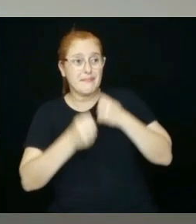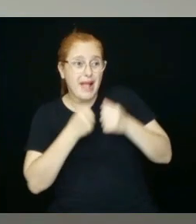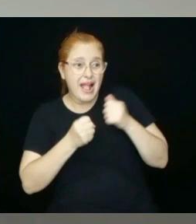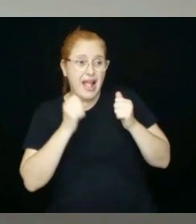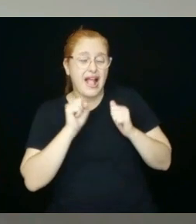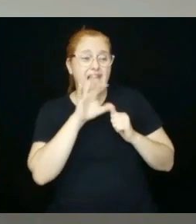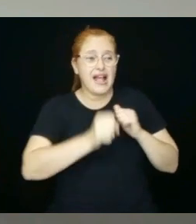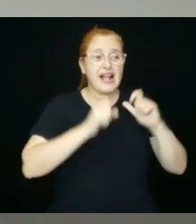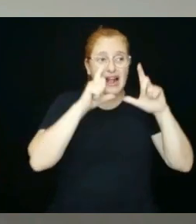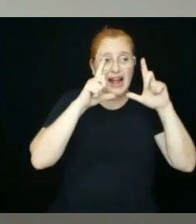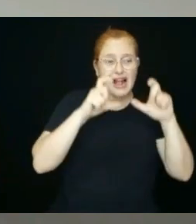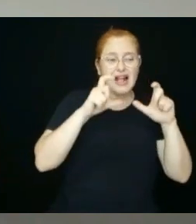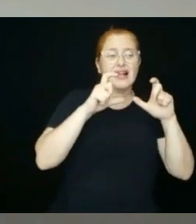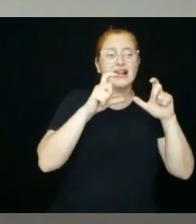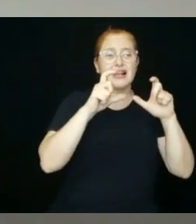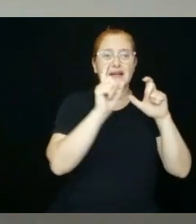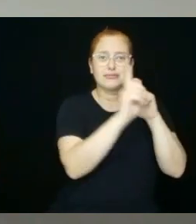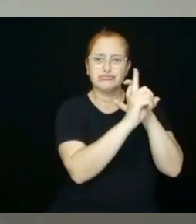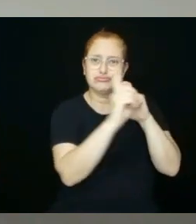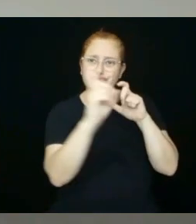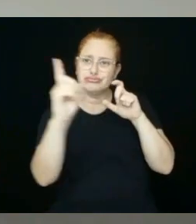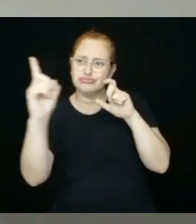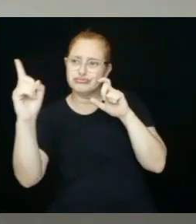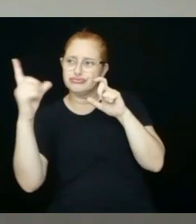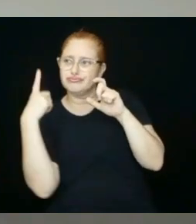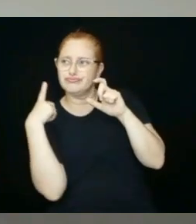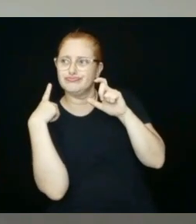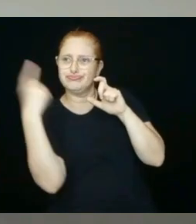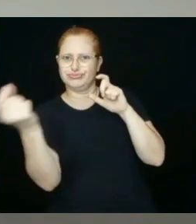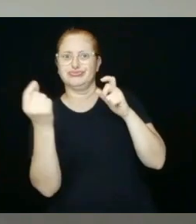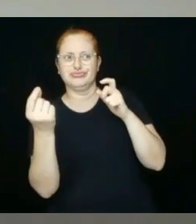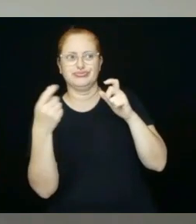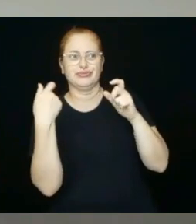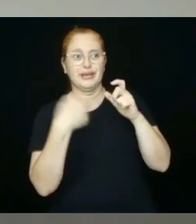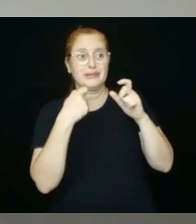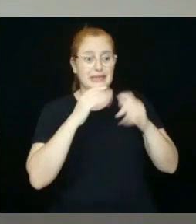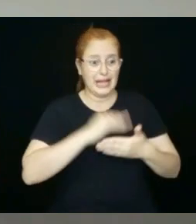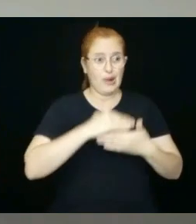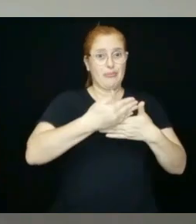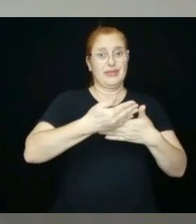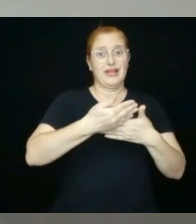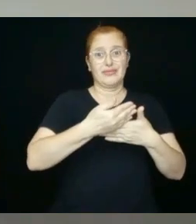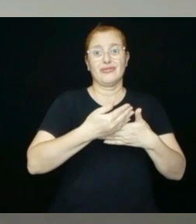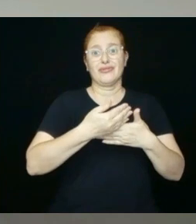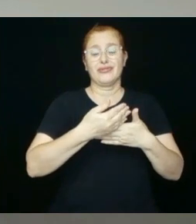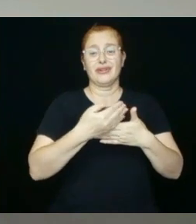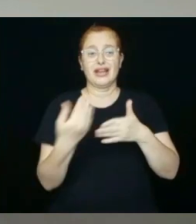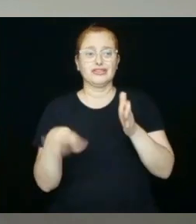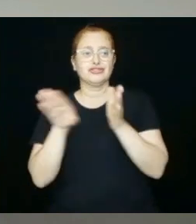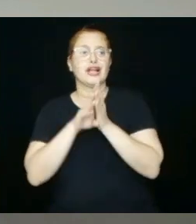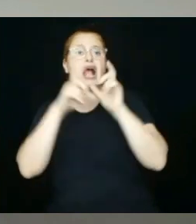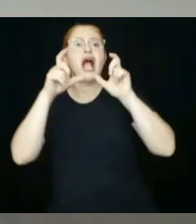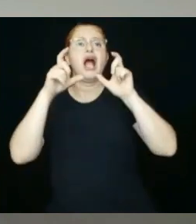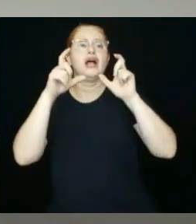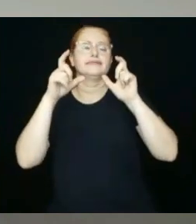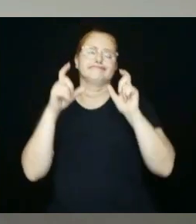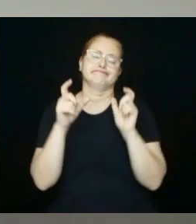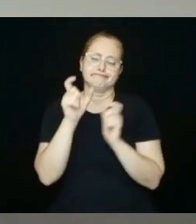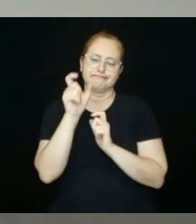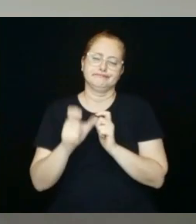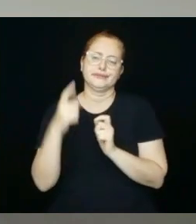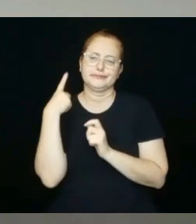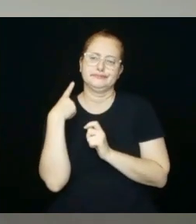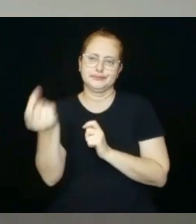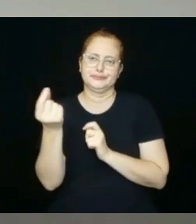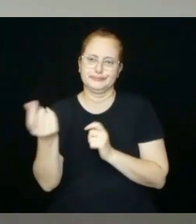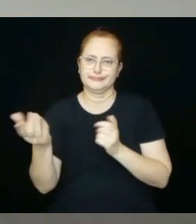aí eu ia pegar a câmera e ele passando, aí o cartão tá no computador, eu ia no computador. Aí quando eu ia chegar lá, já estava lá na esquina a